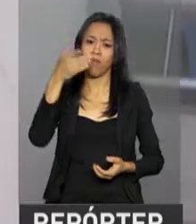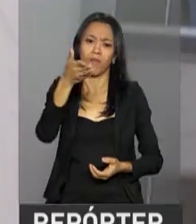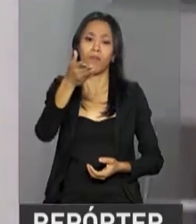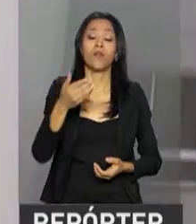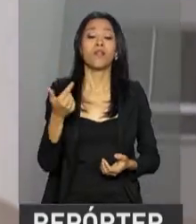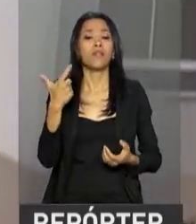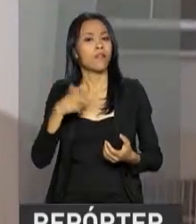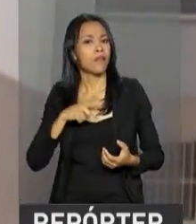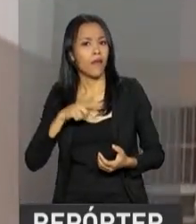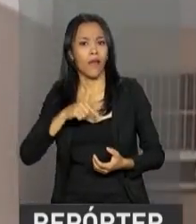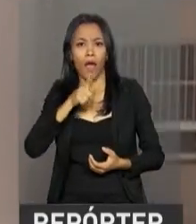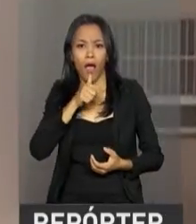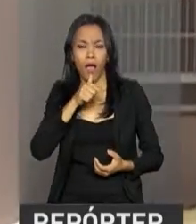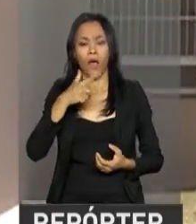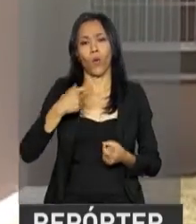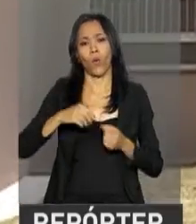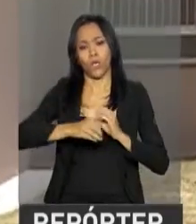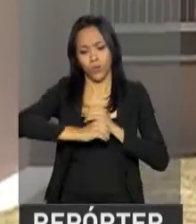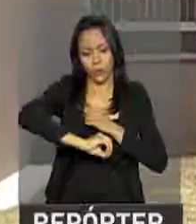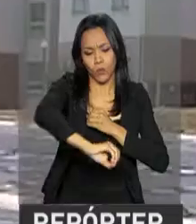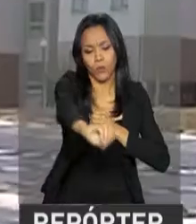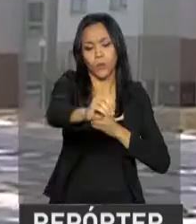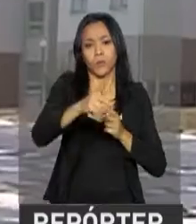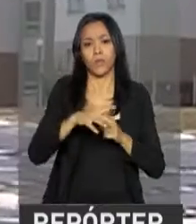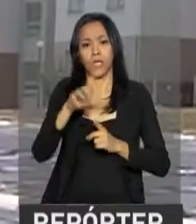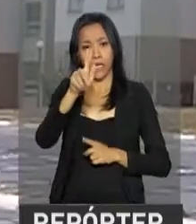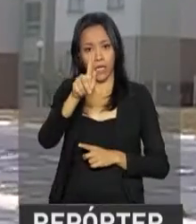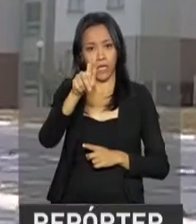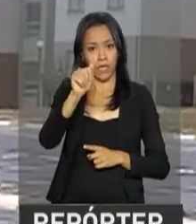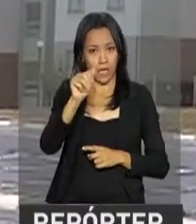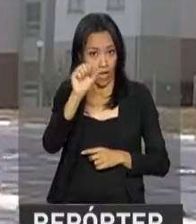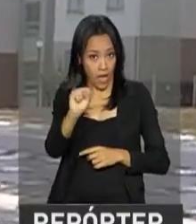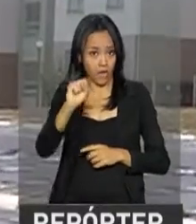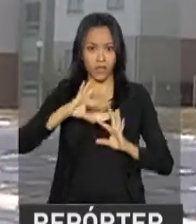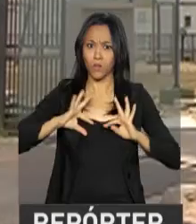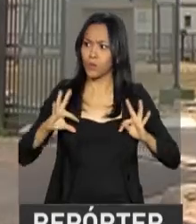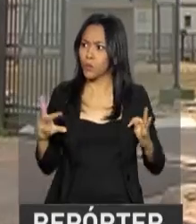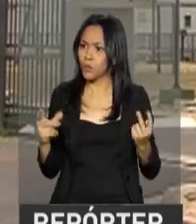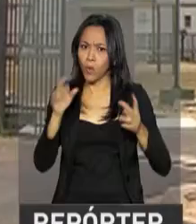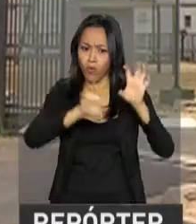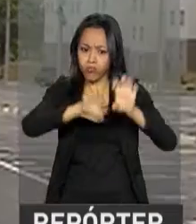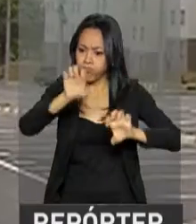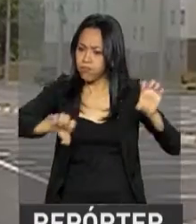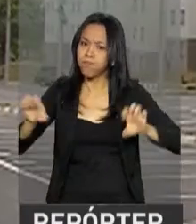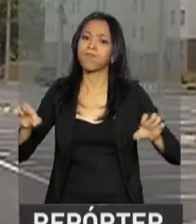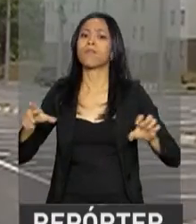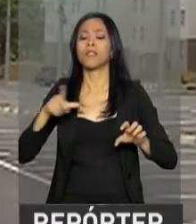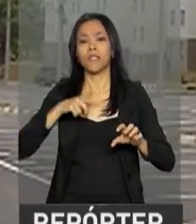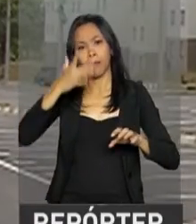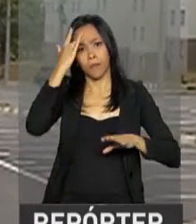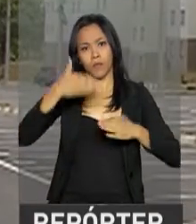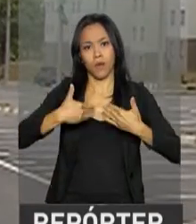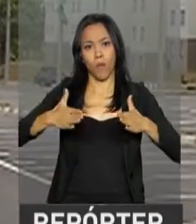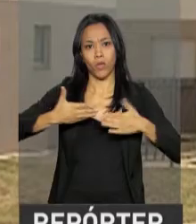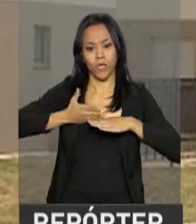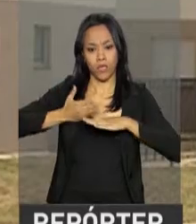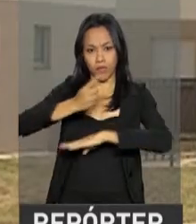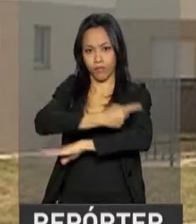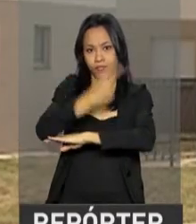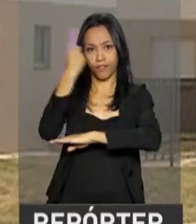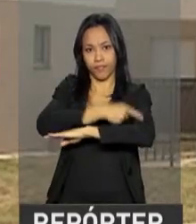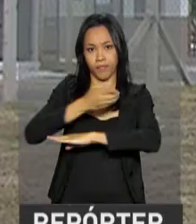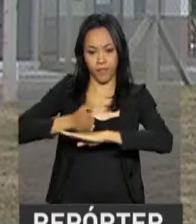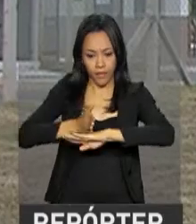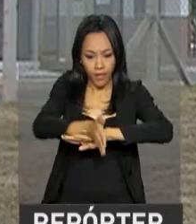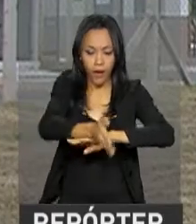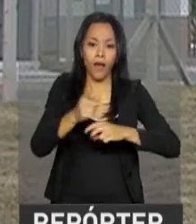além de esgoto água e gás encanado o empreendimento conta com toda a infraestrutura portaria vagas de estacionamento salão de